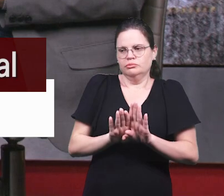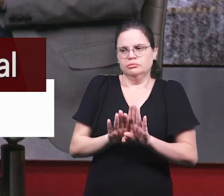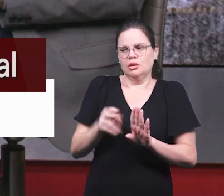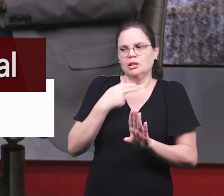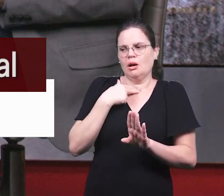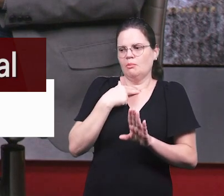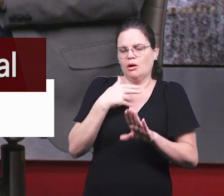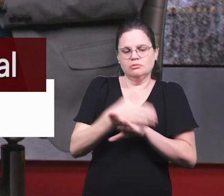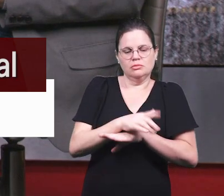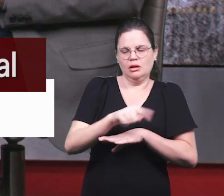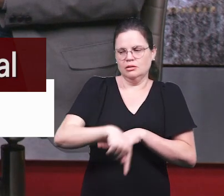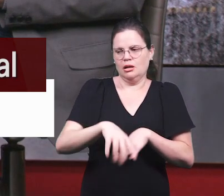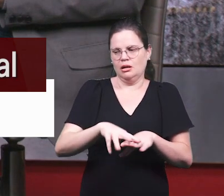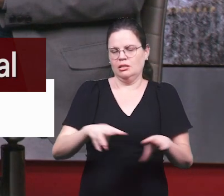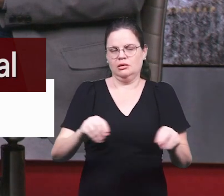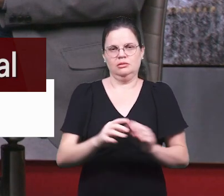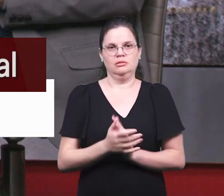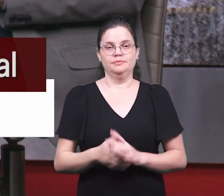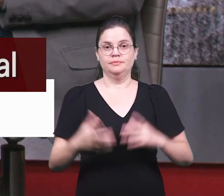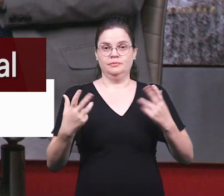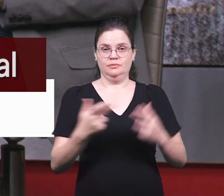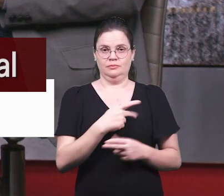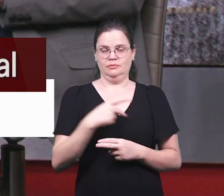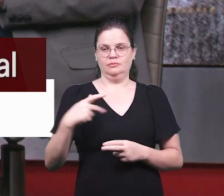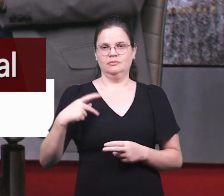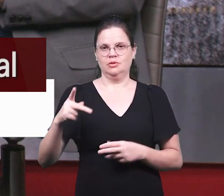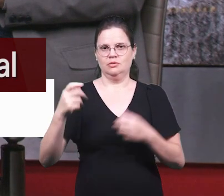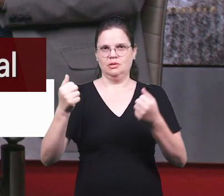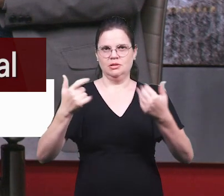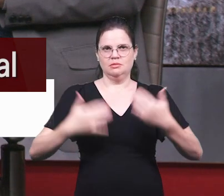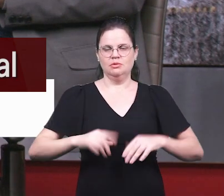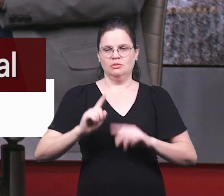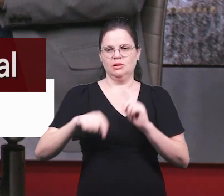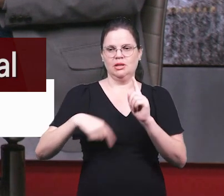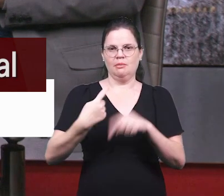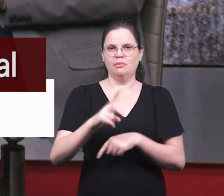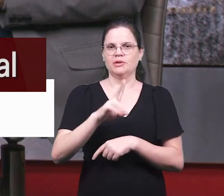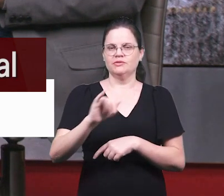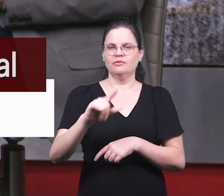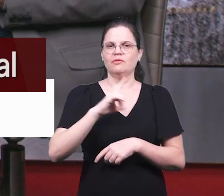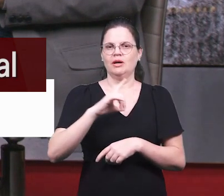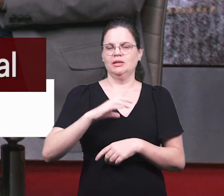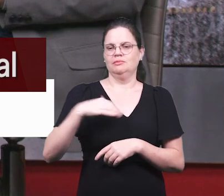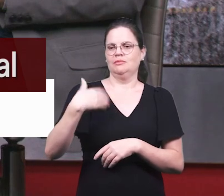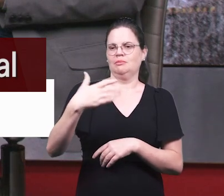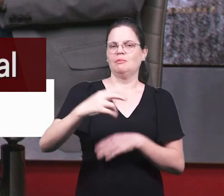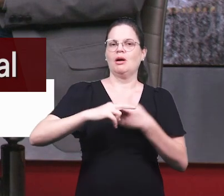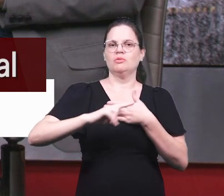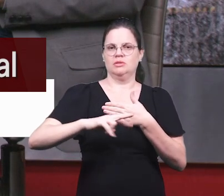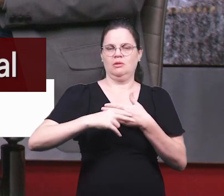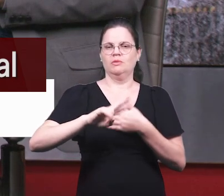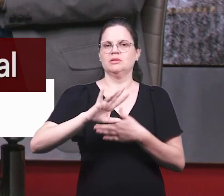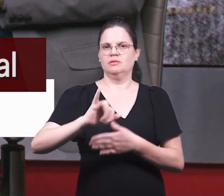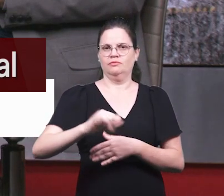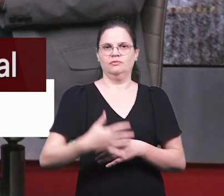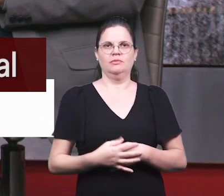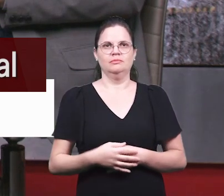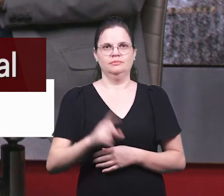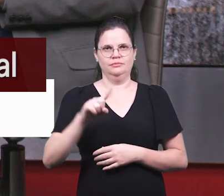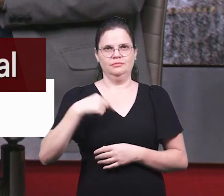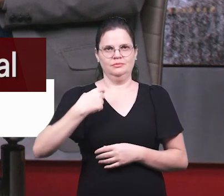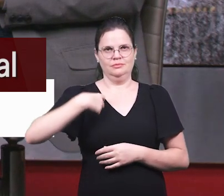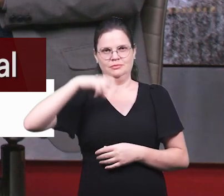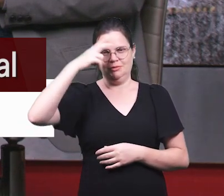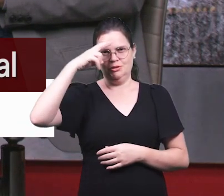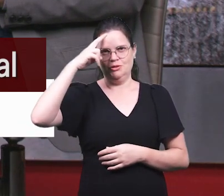Israel e, como o pastor falou no final do episódio anterior, isso vai ter consequências lá na frente, na história, que nós vamos